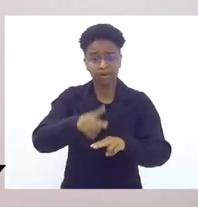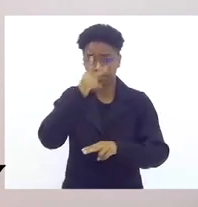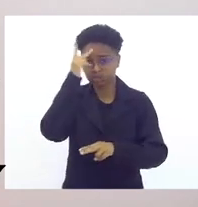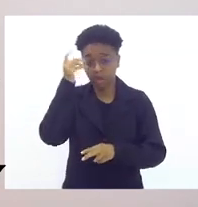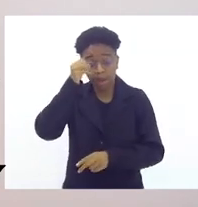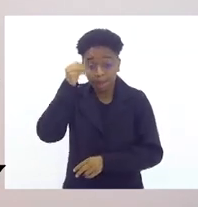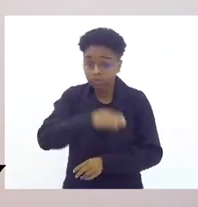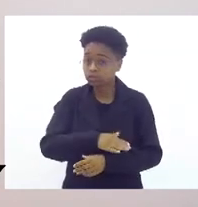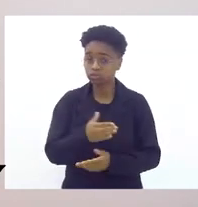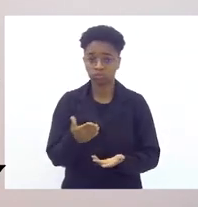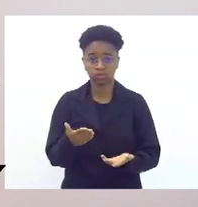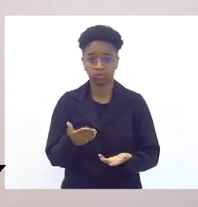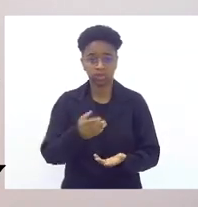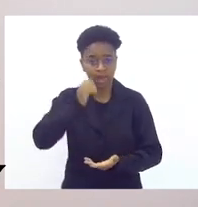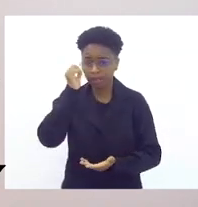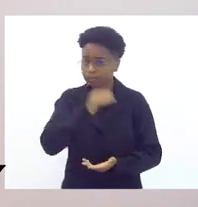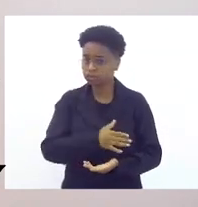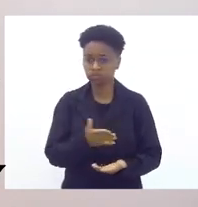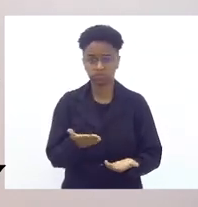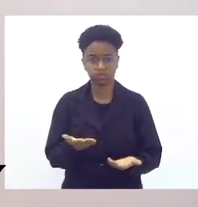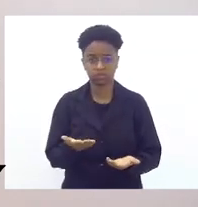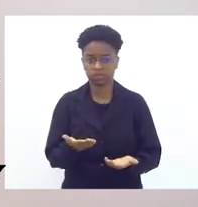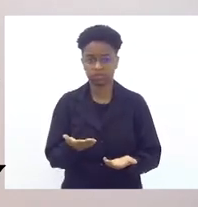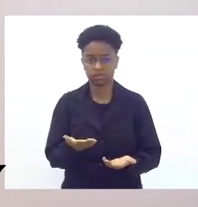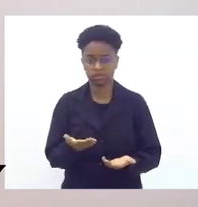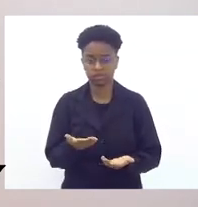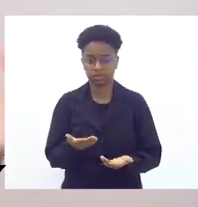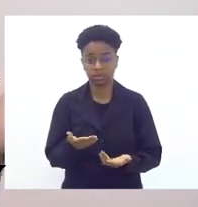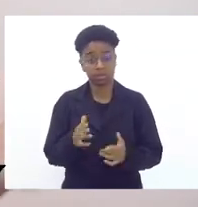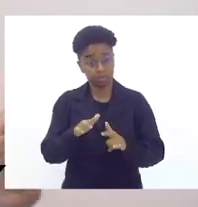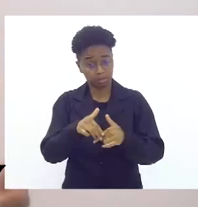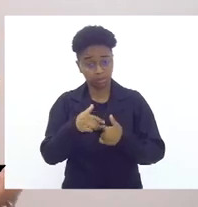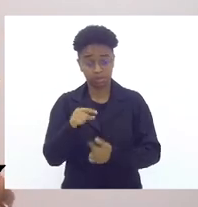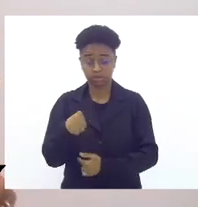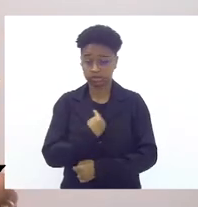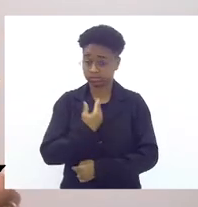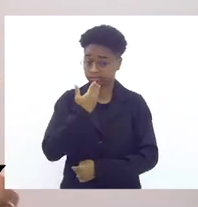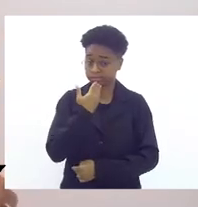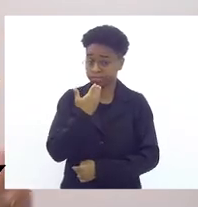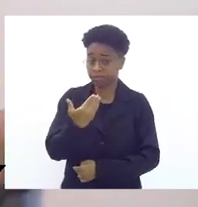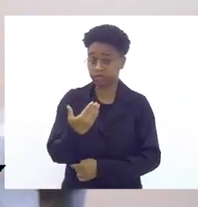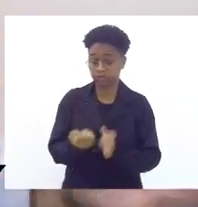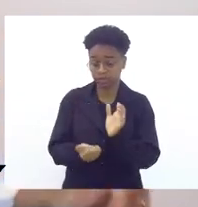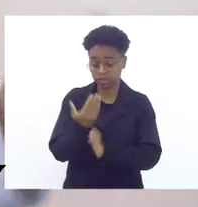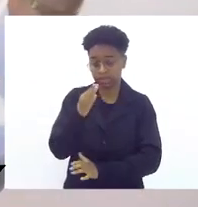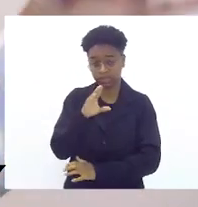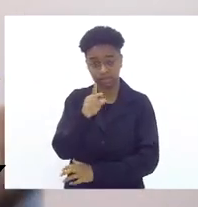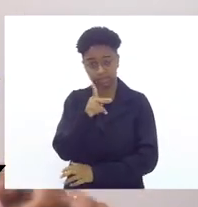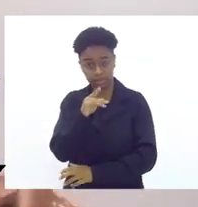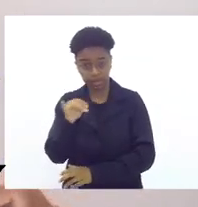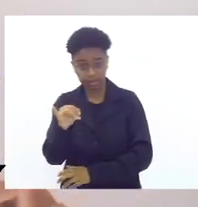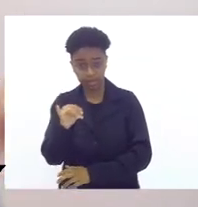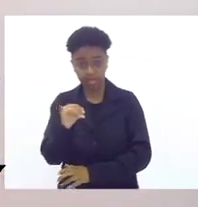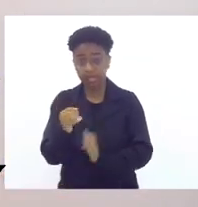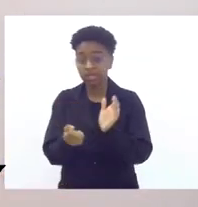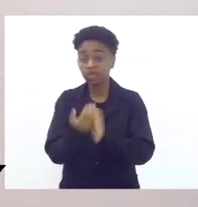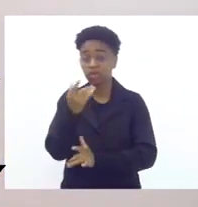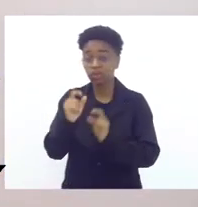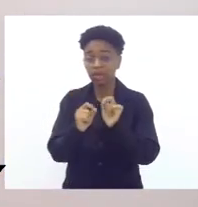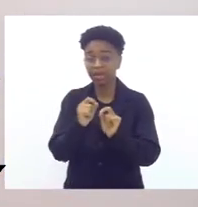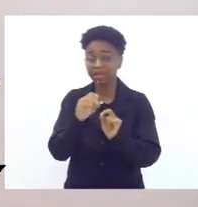simplesmente absurdo por isso que a gente inclusive quando pediu a CPI a gente fez CPI